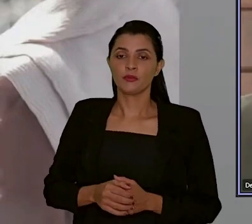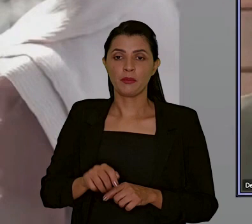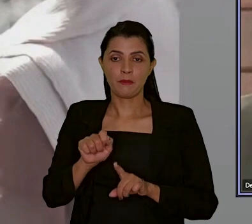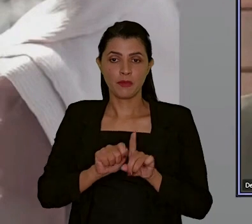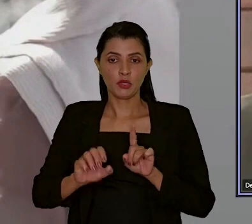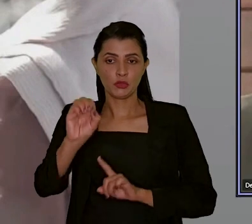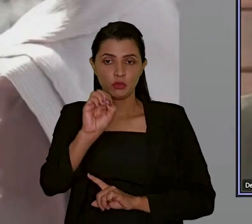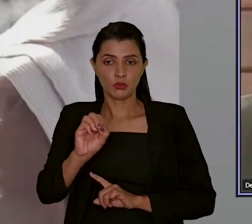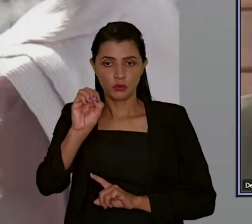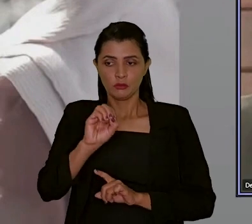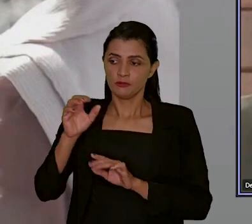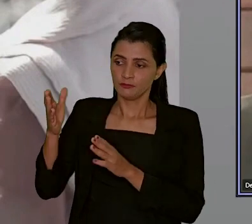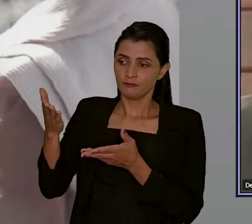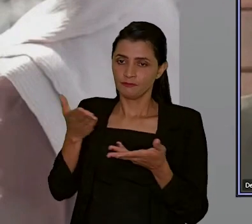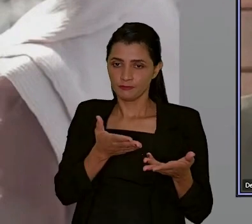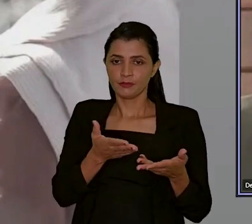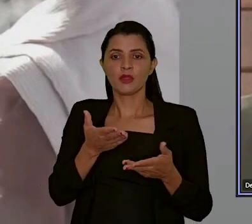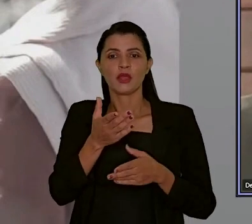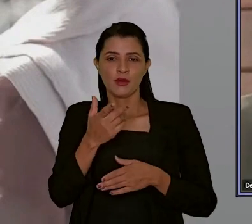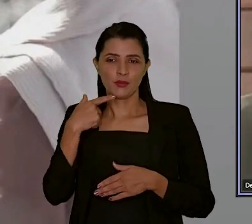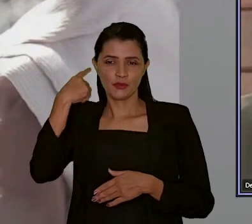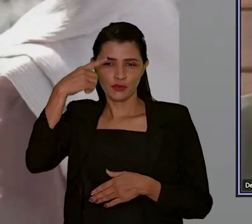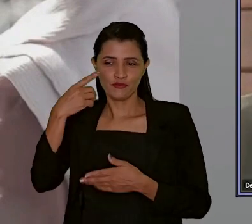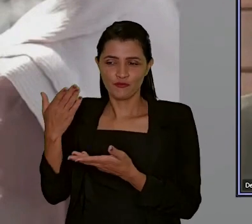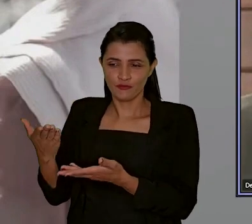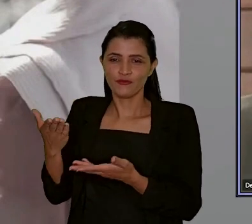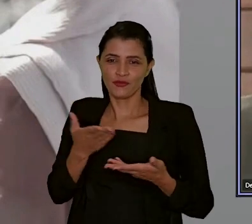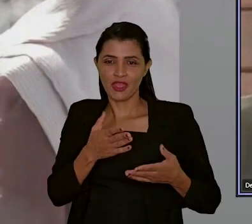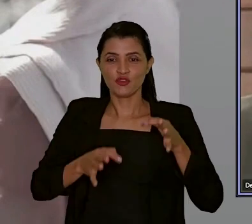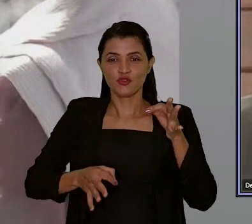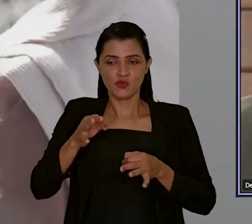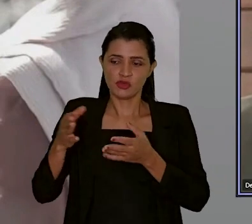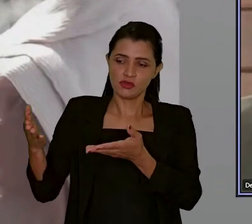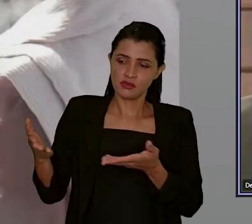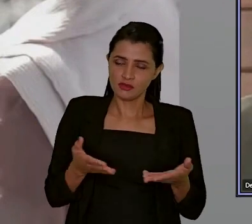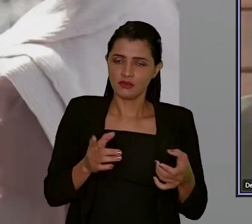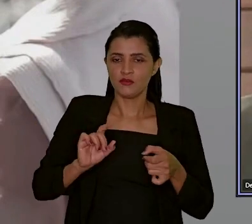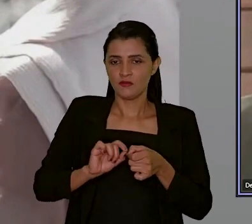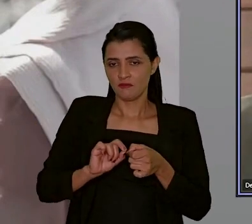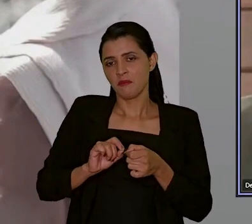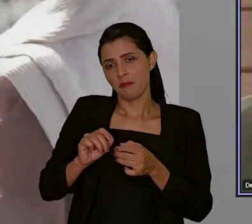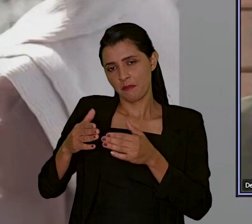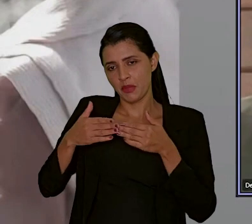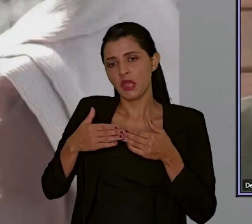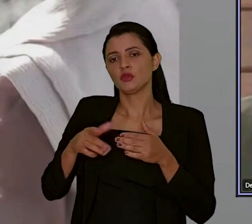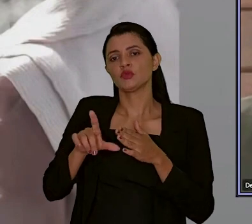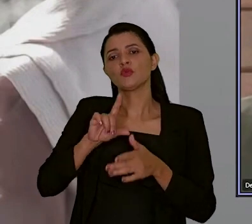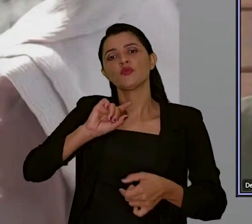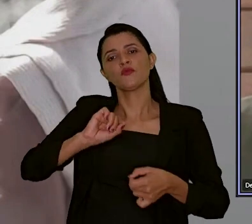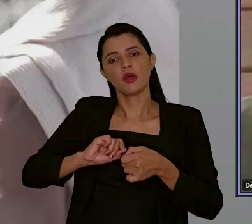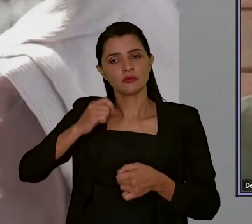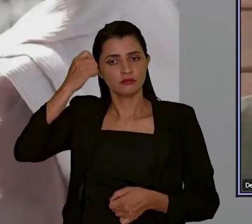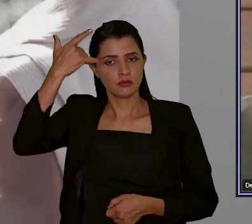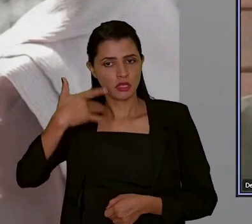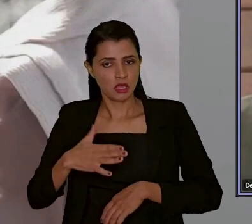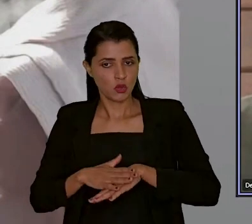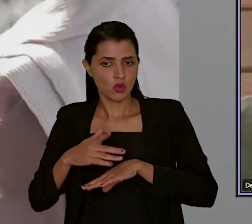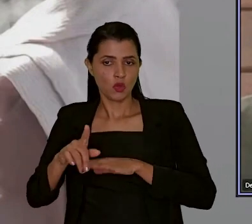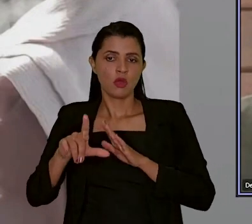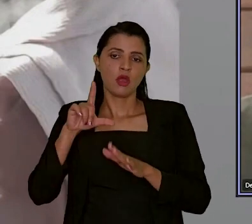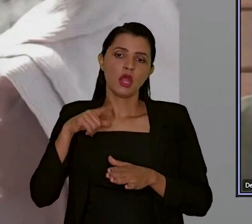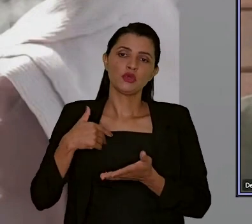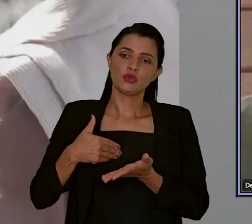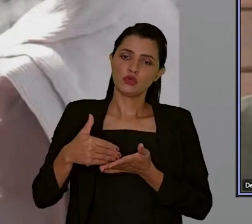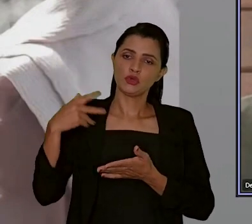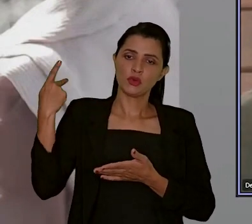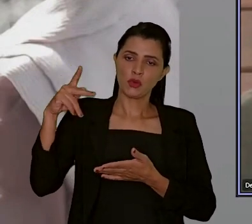eu passo a palavra à doutora Graciela, a quem eu peço que faça a sua autodescrição antes de